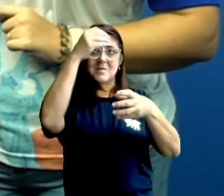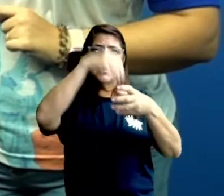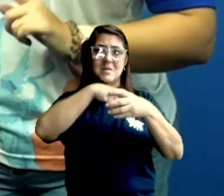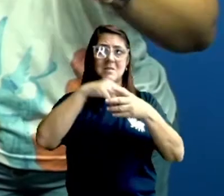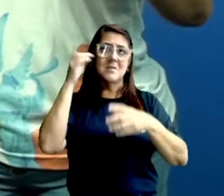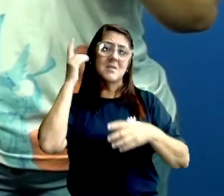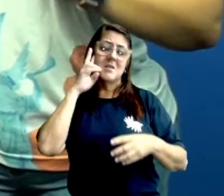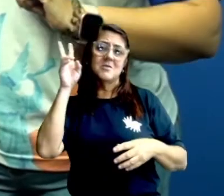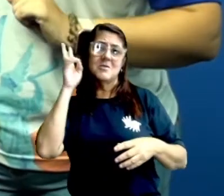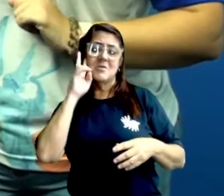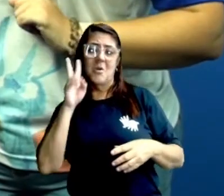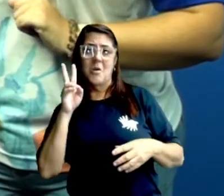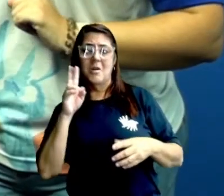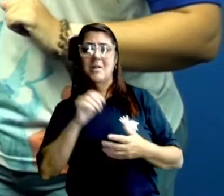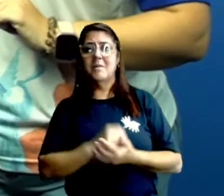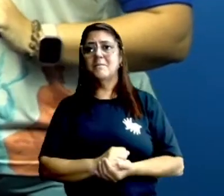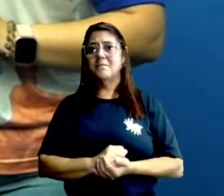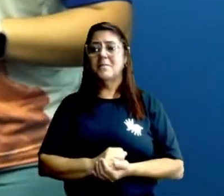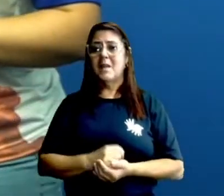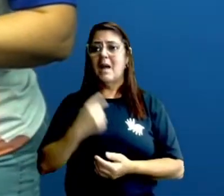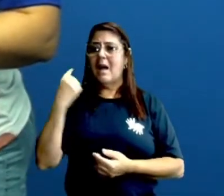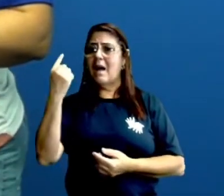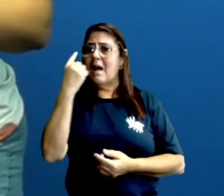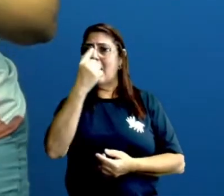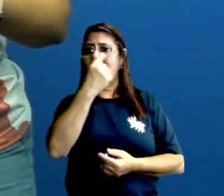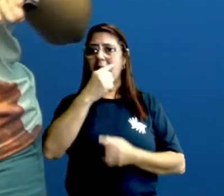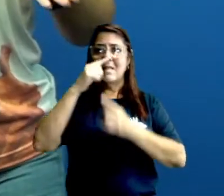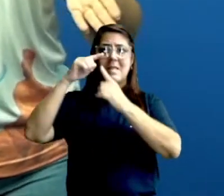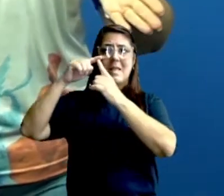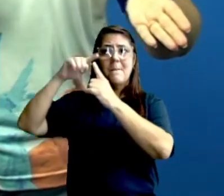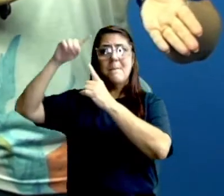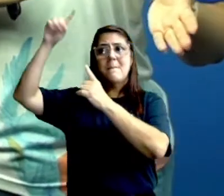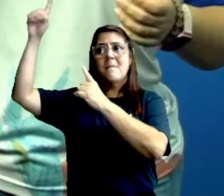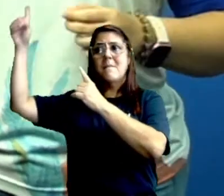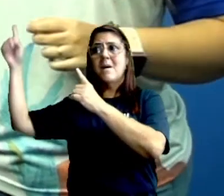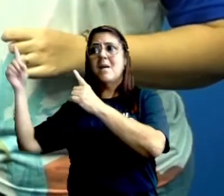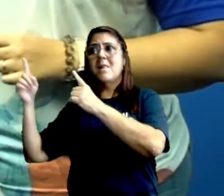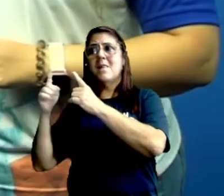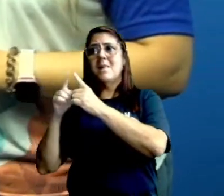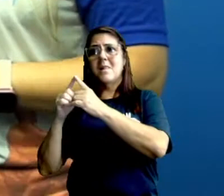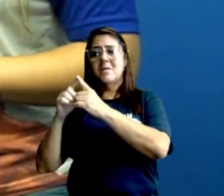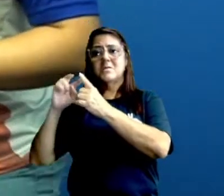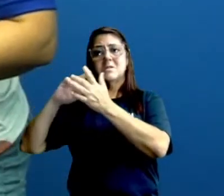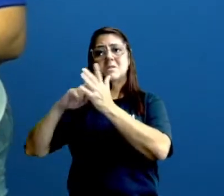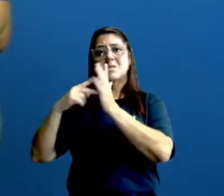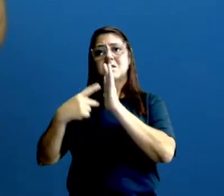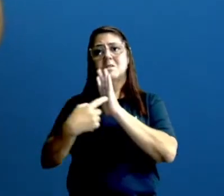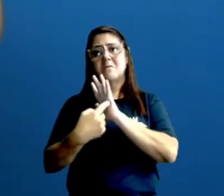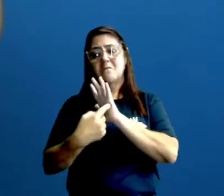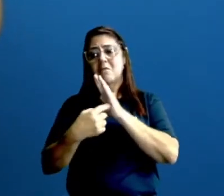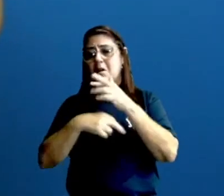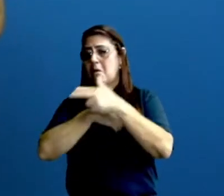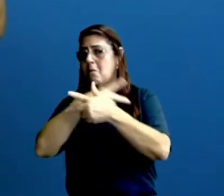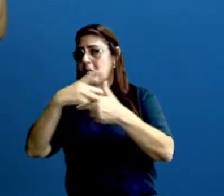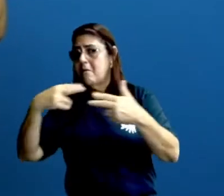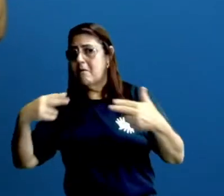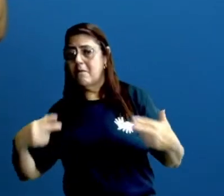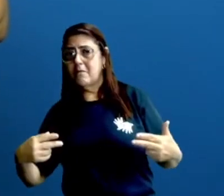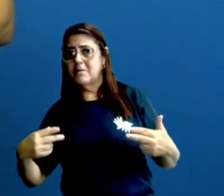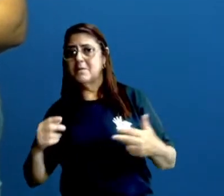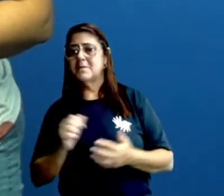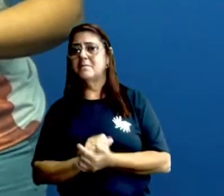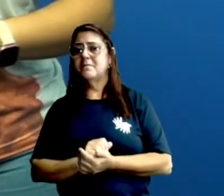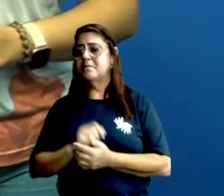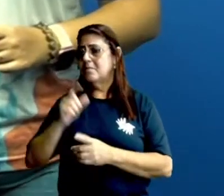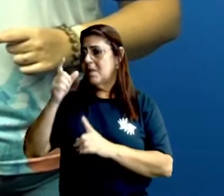dessas historinhas. E eu falei para vocês que cada balão desse representa um tipo de coisa, né? Esse balão aqui, ele representa